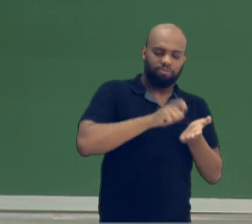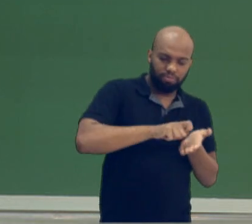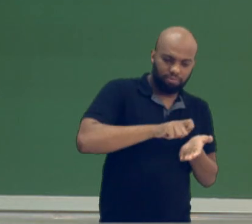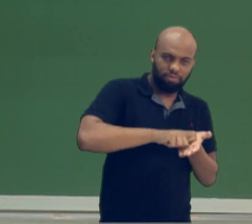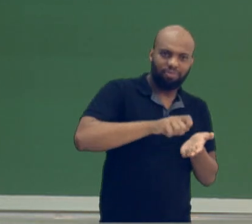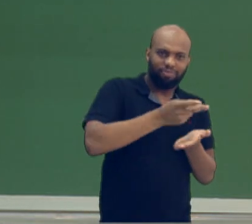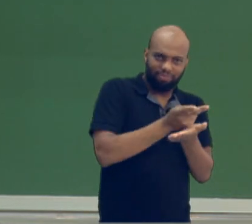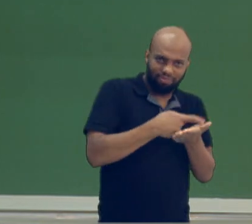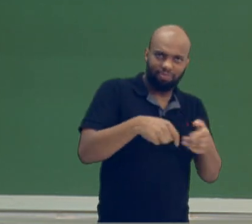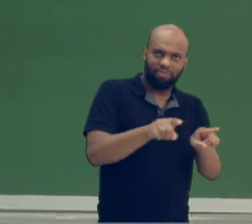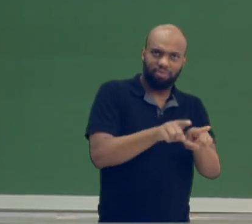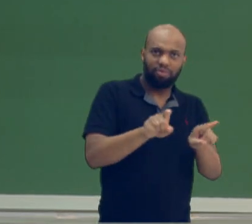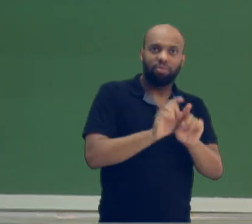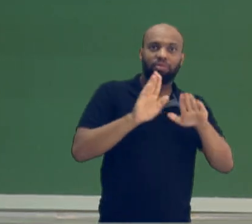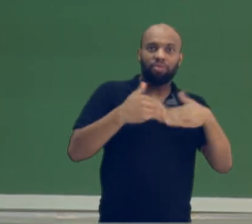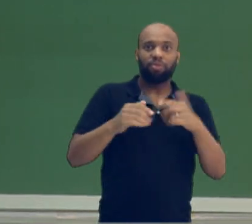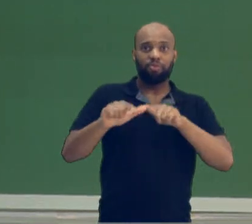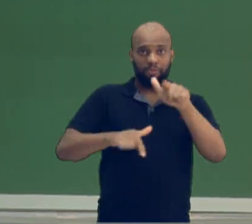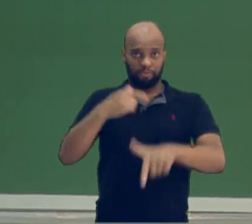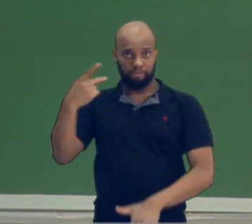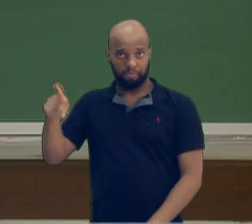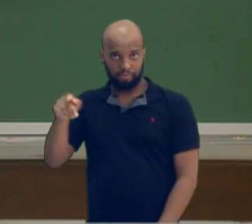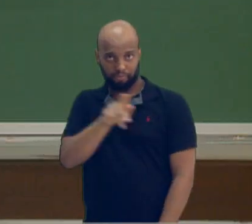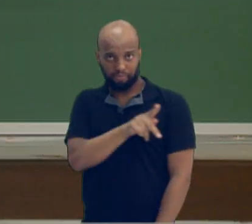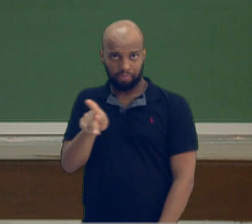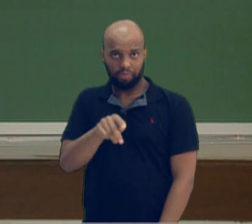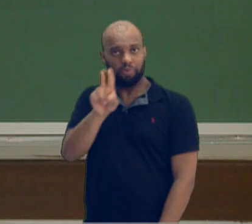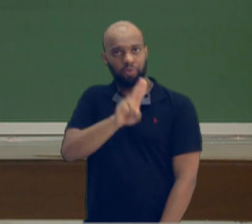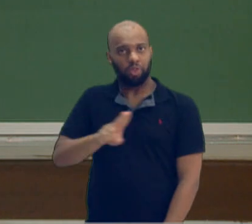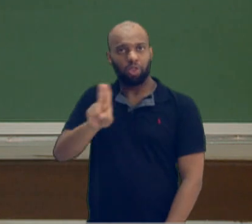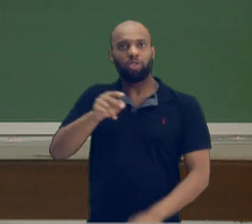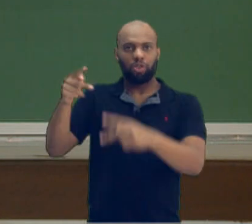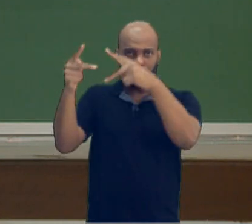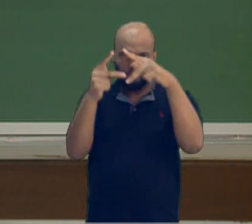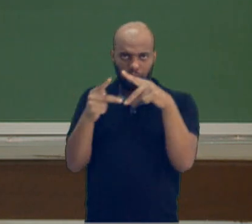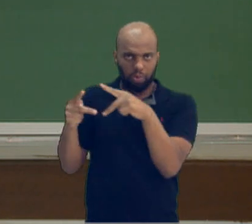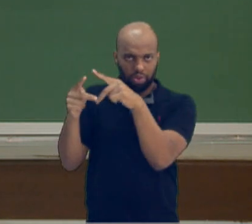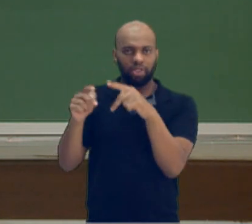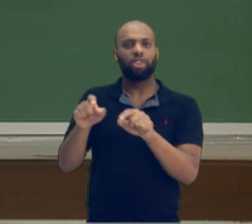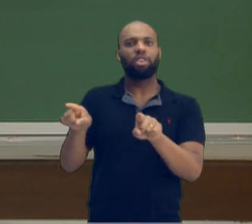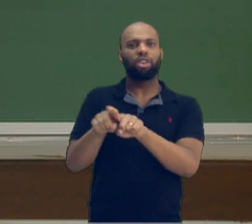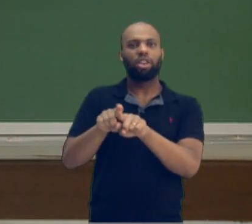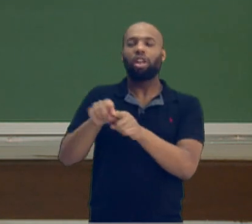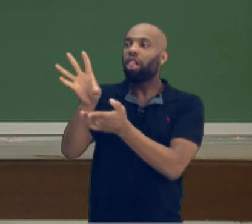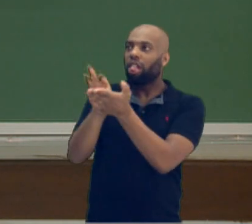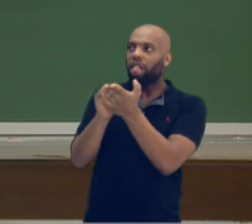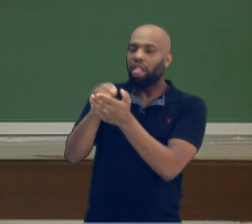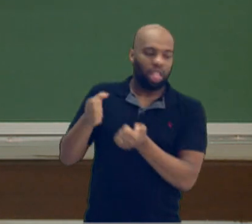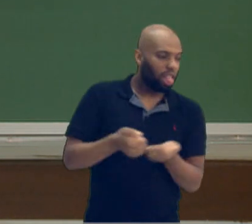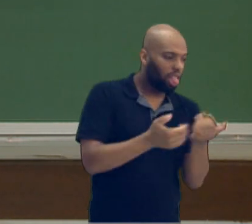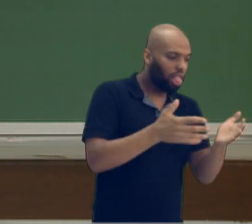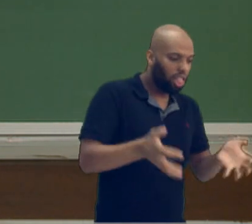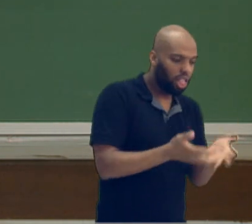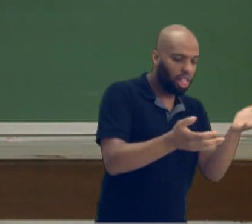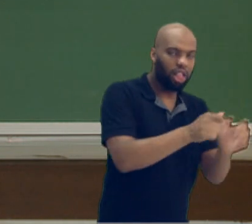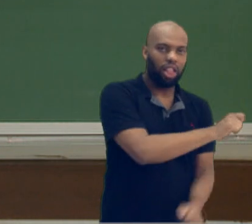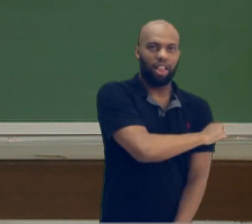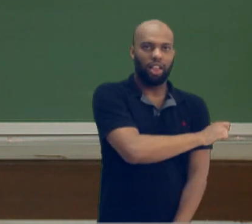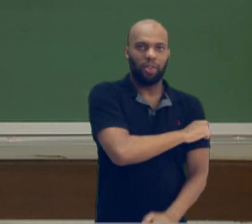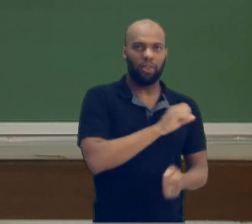aqui o trabalho da professora Maria Elisa foi, através do mosaico, a inspiração para os trabalhos que os alunos desenvolveram.